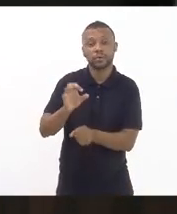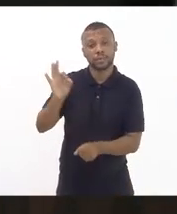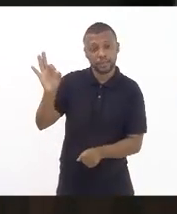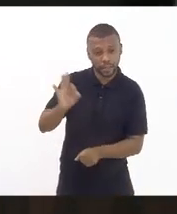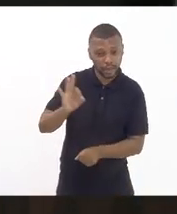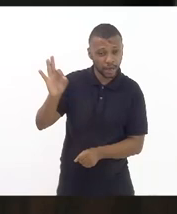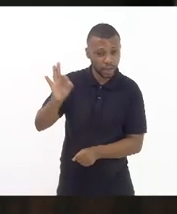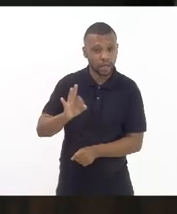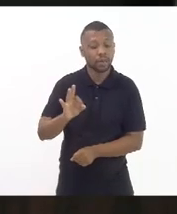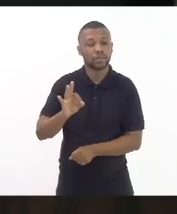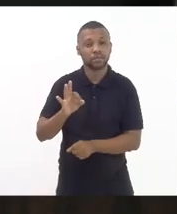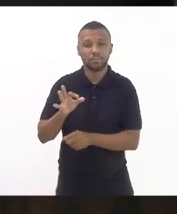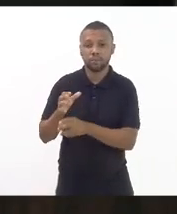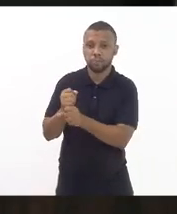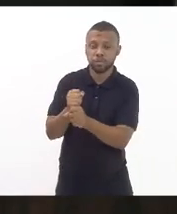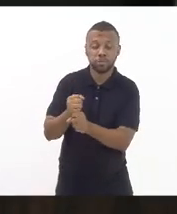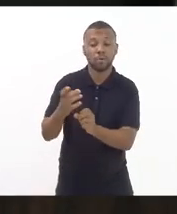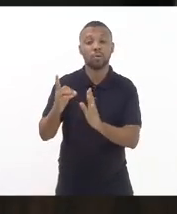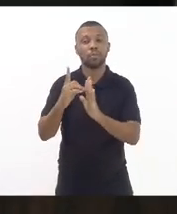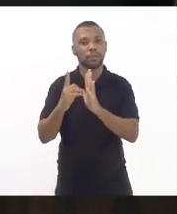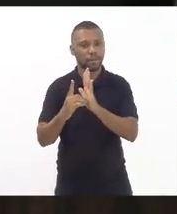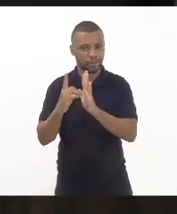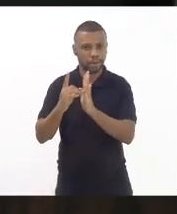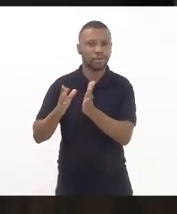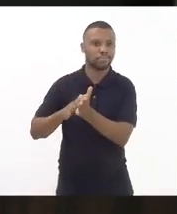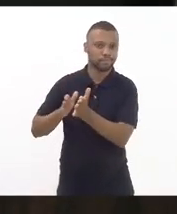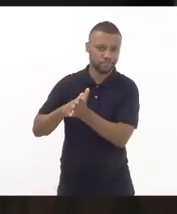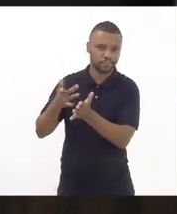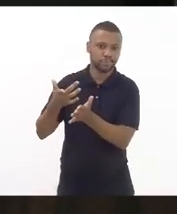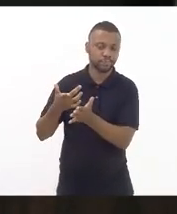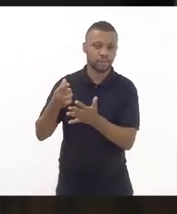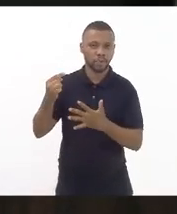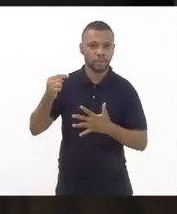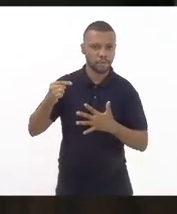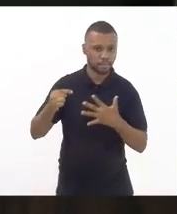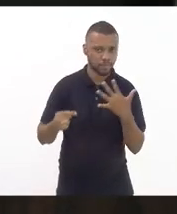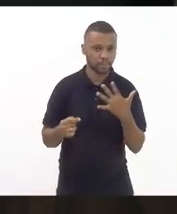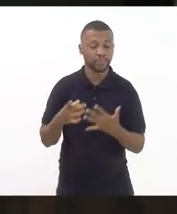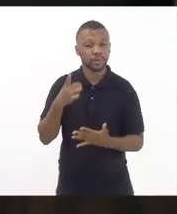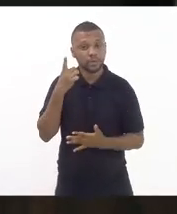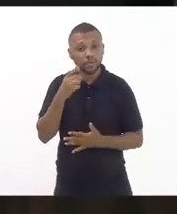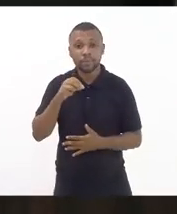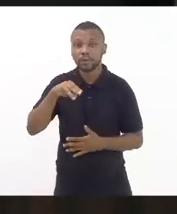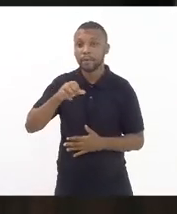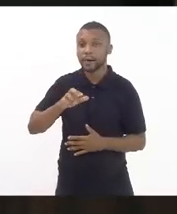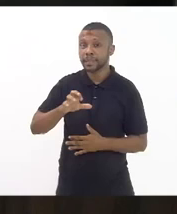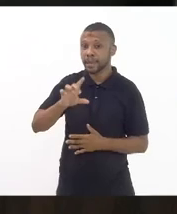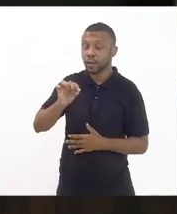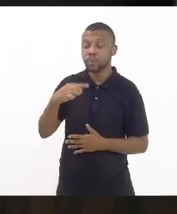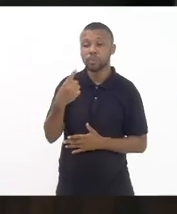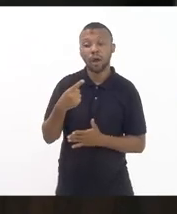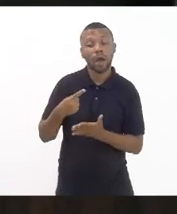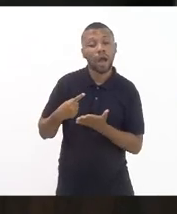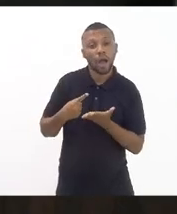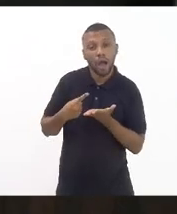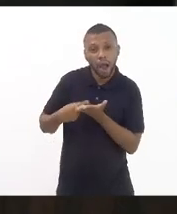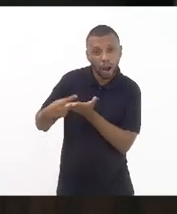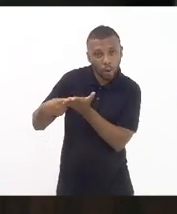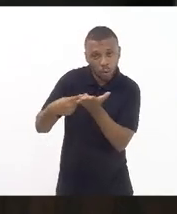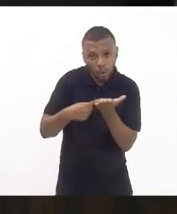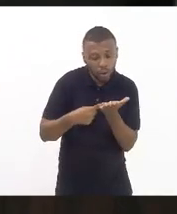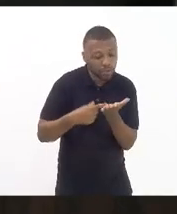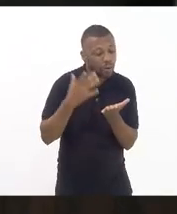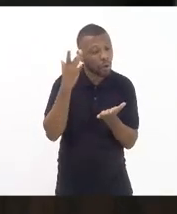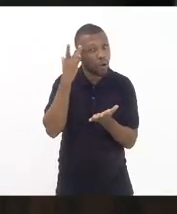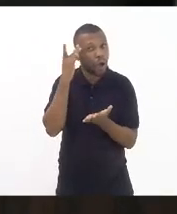pelo Departamento de Trânsito do Estado do Rio de Janeiro, DETRAN, e da outras providências. Deputado Marcelo, nós acordamos, salvo